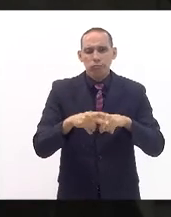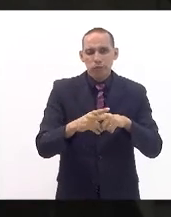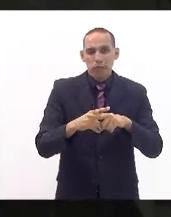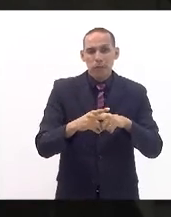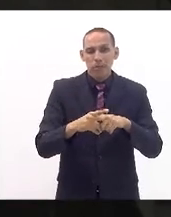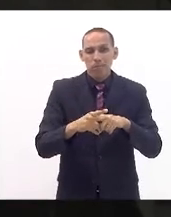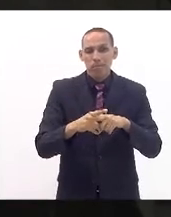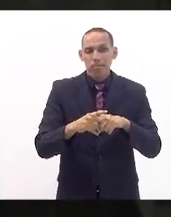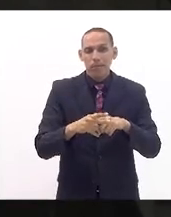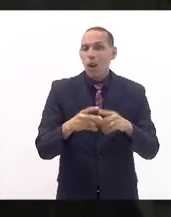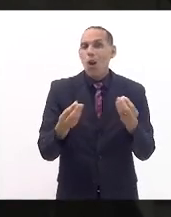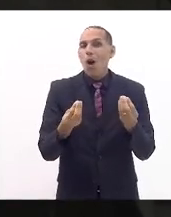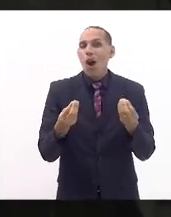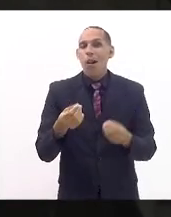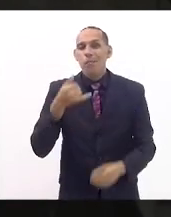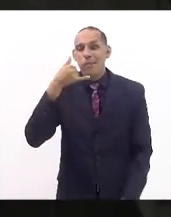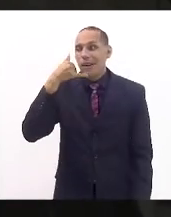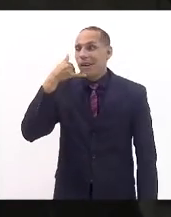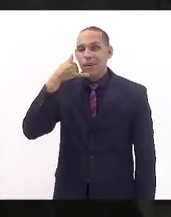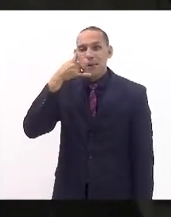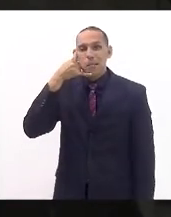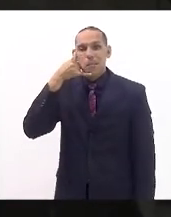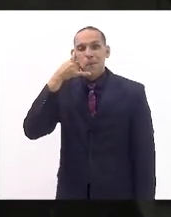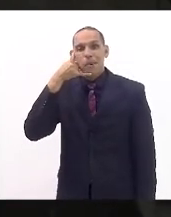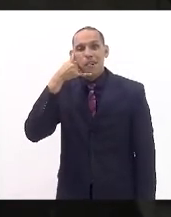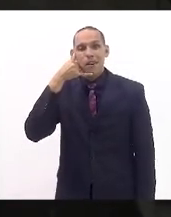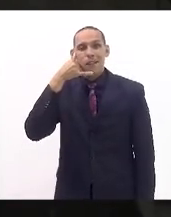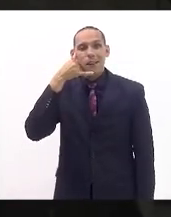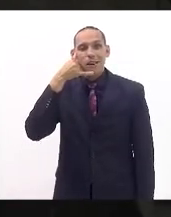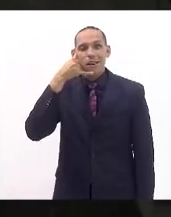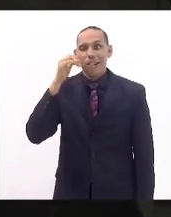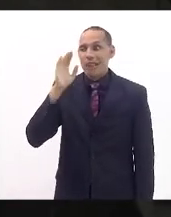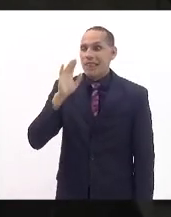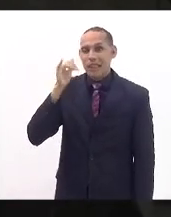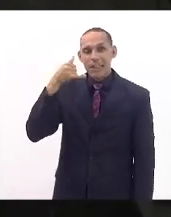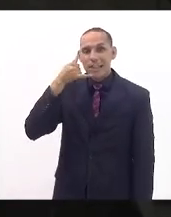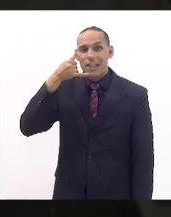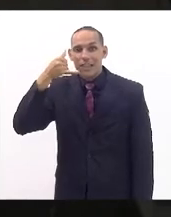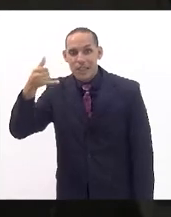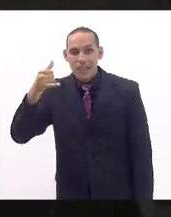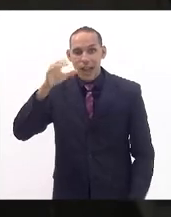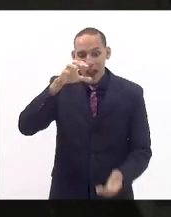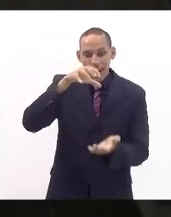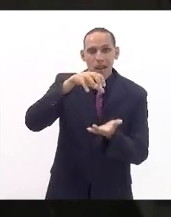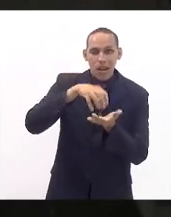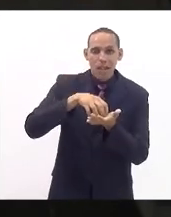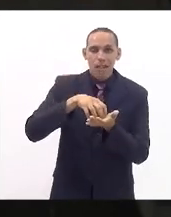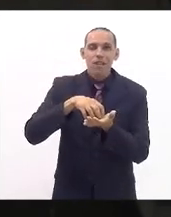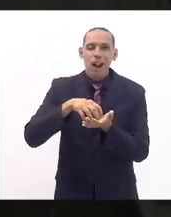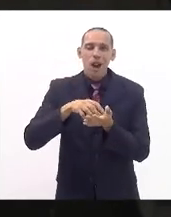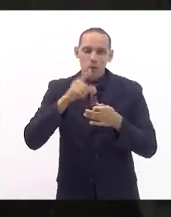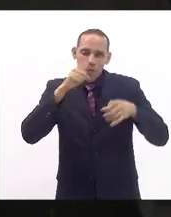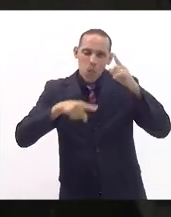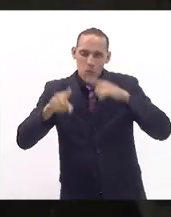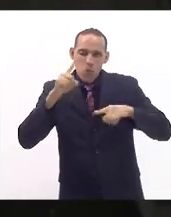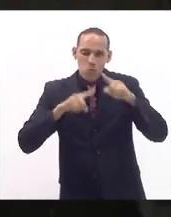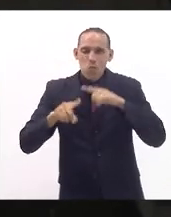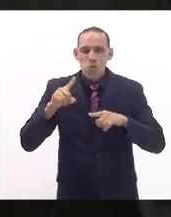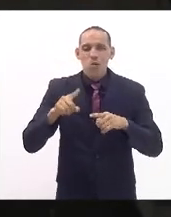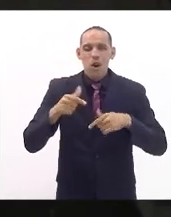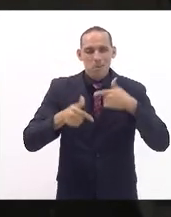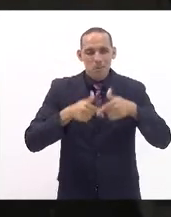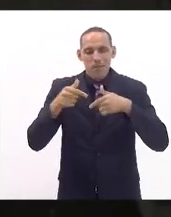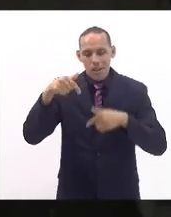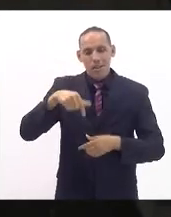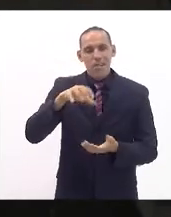se dá via telefone celular com a central, que é aqui, a central de comando, central operacional, aqui